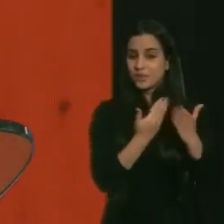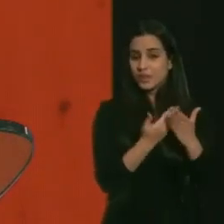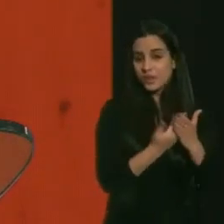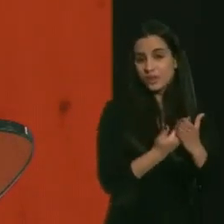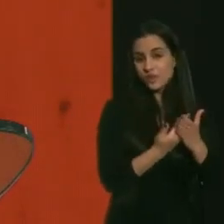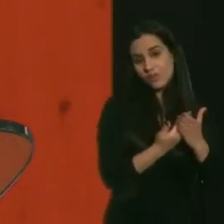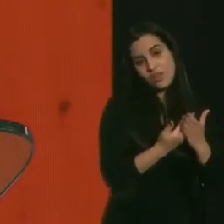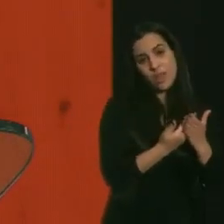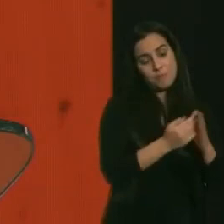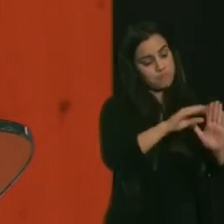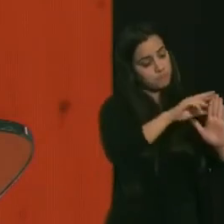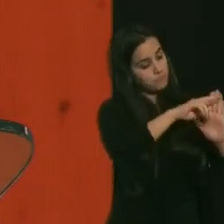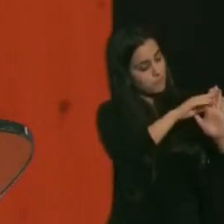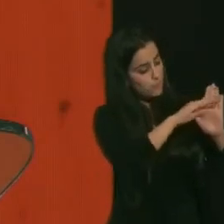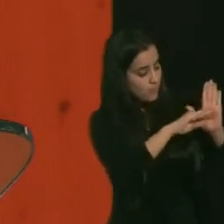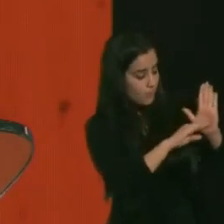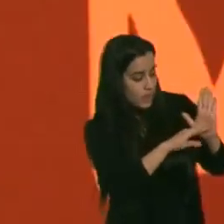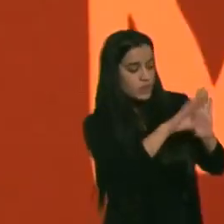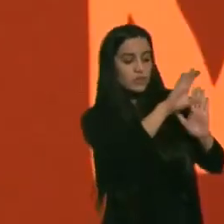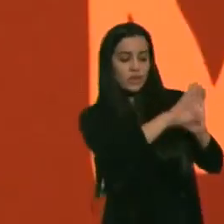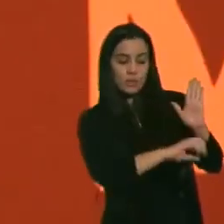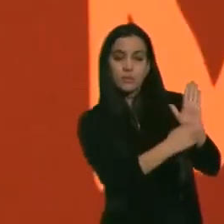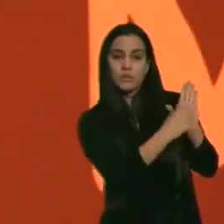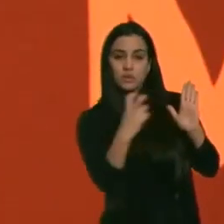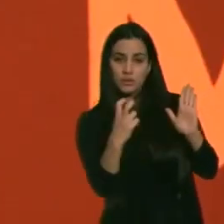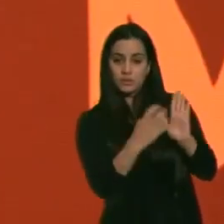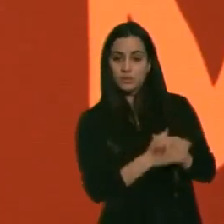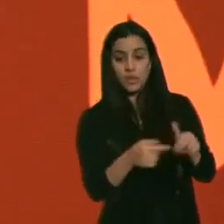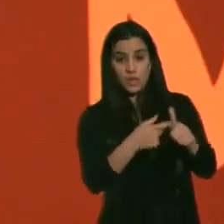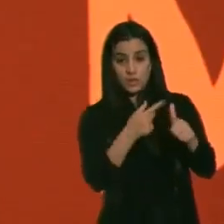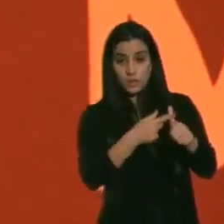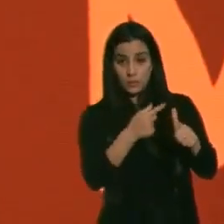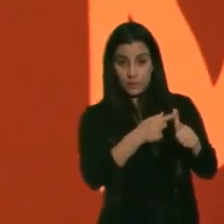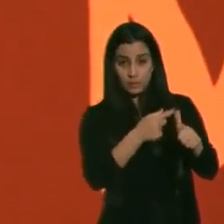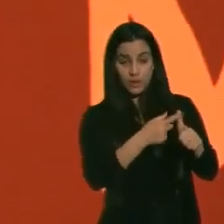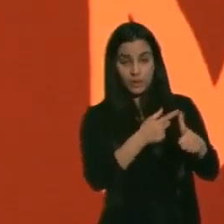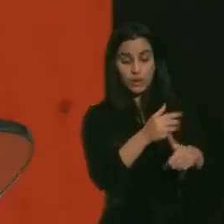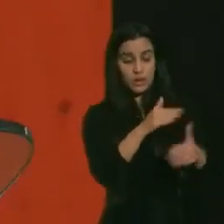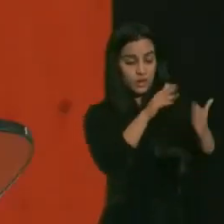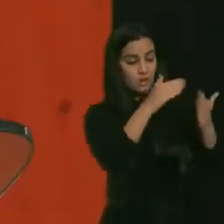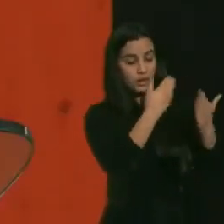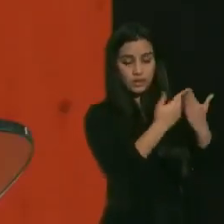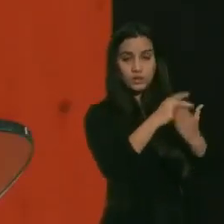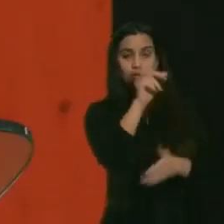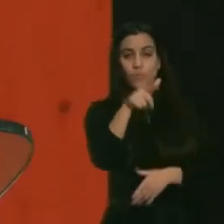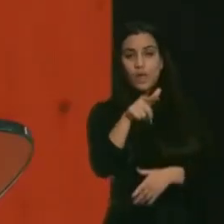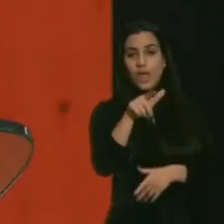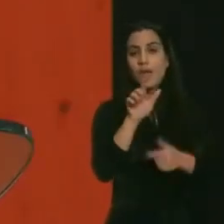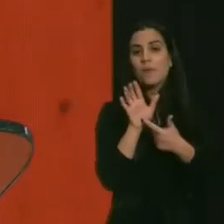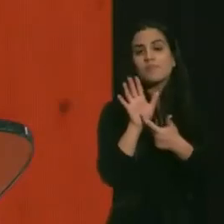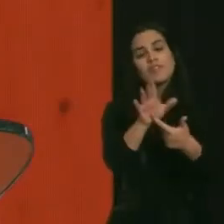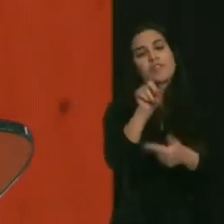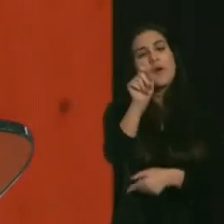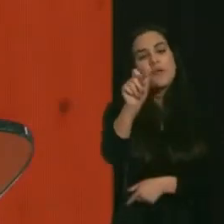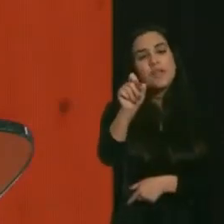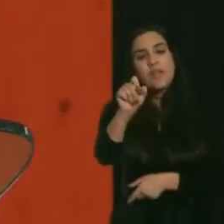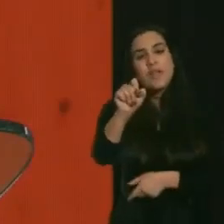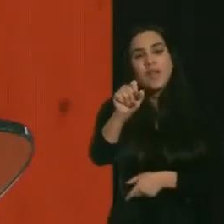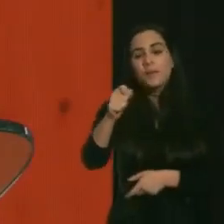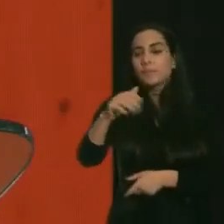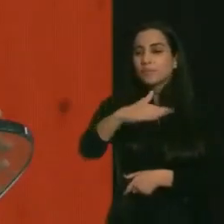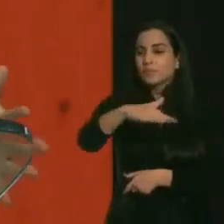parte desse capítulo. Essa primeira sessão vai nos apresentar um convite de Deus,